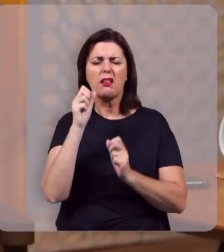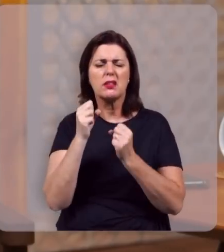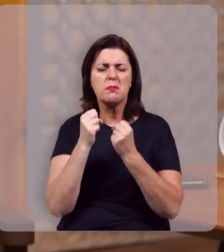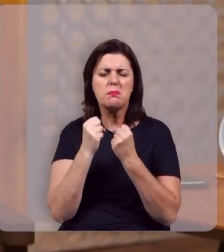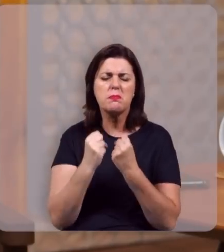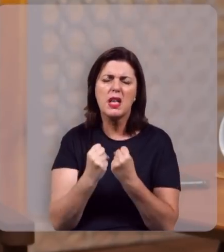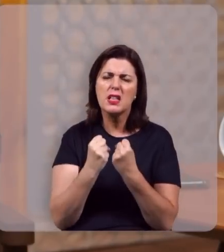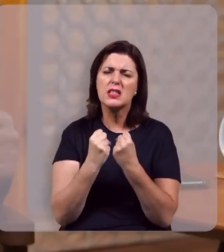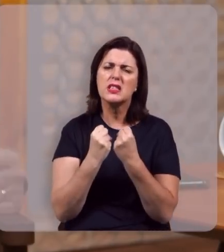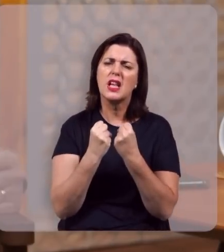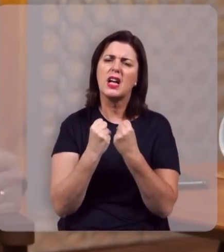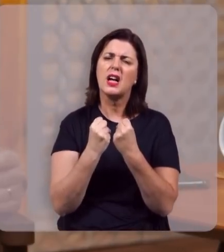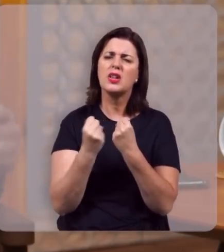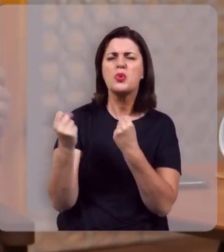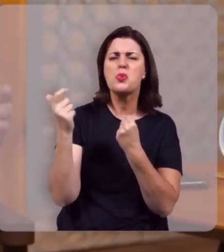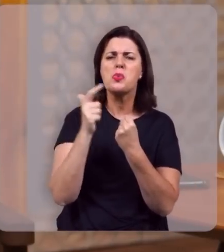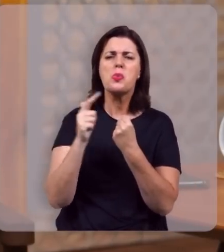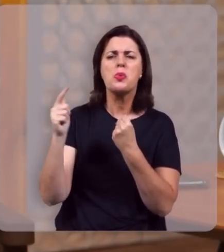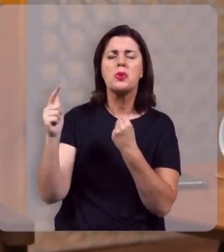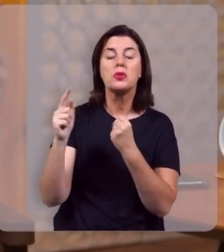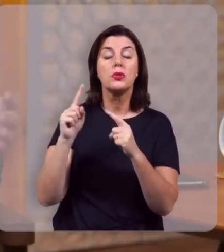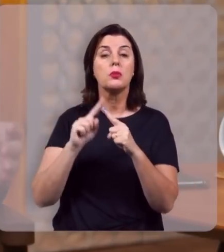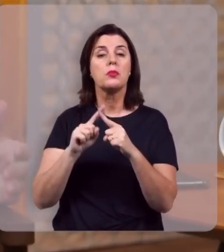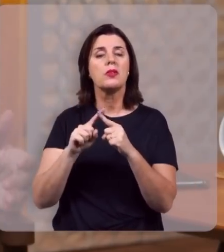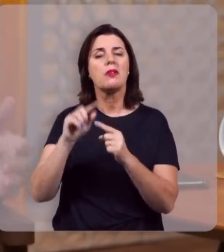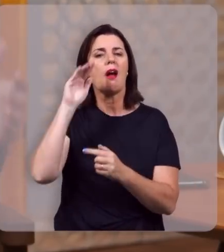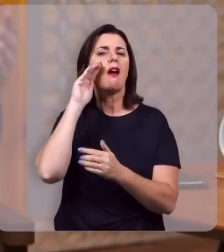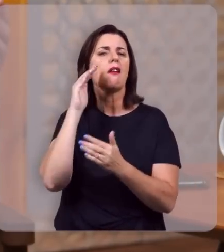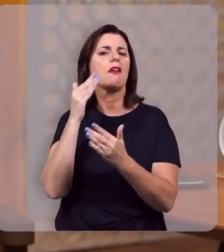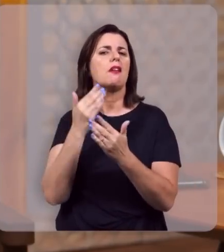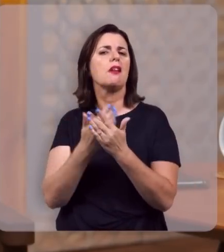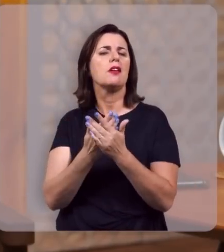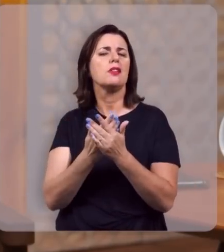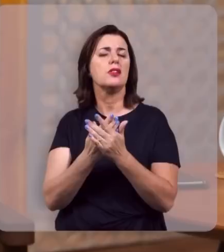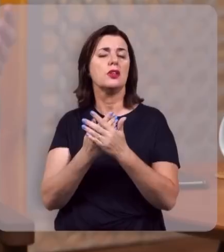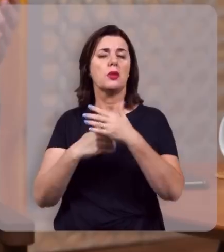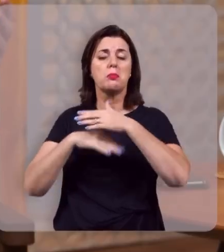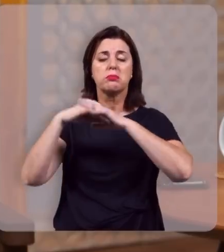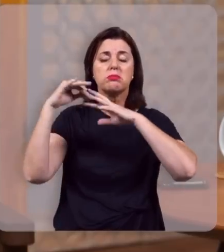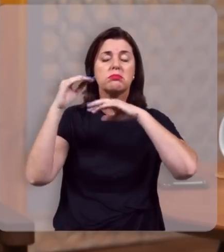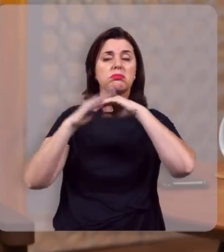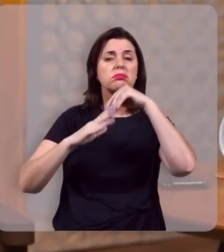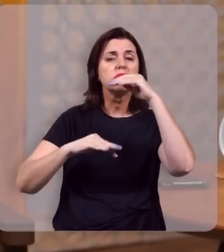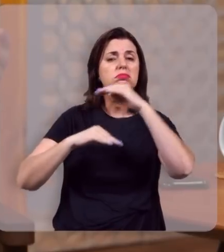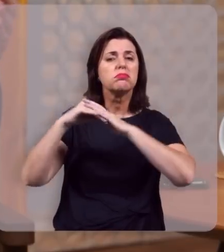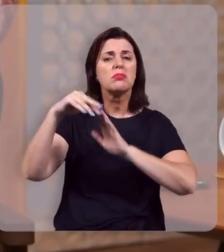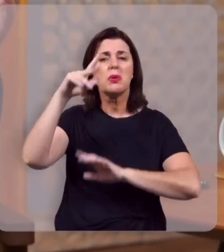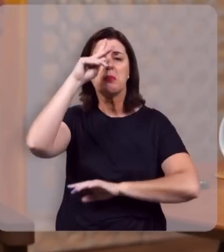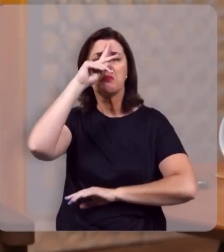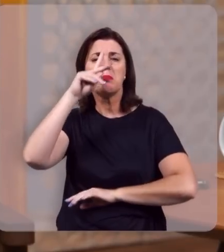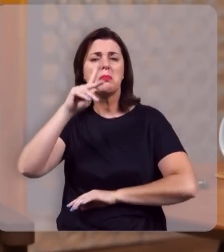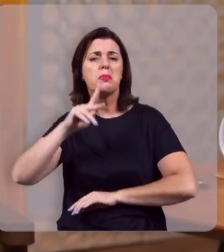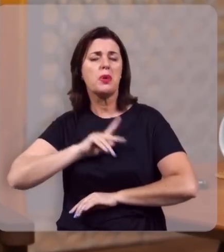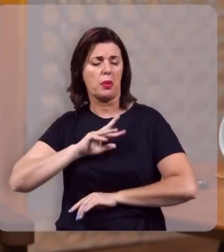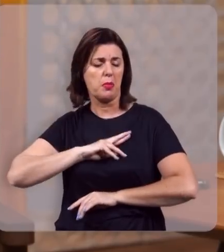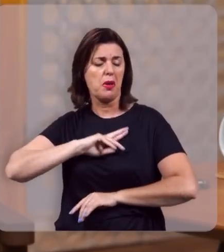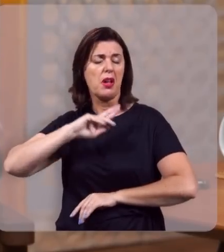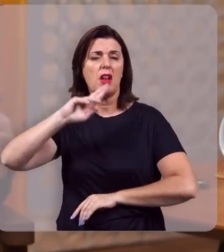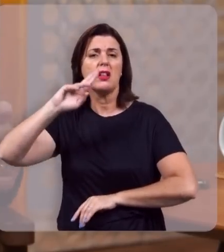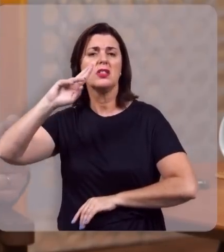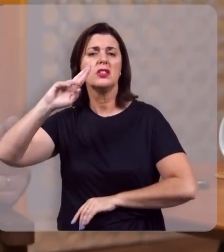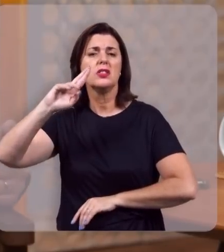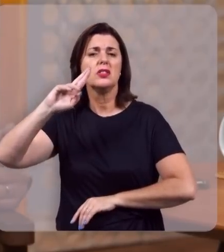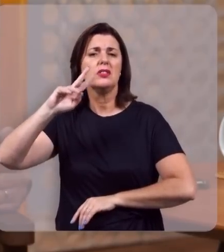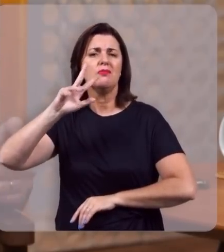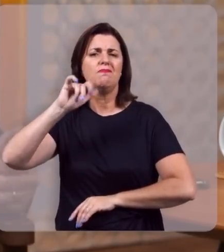sobre si um fardo muito pesado, porque elas acreditam que as suas obras, que as suas ações, que a sua